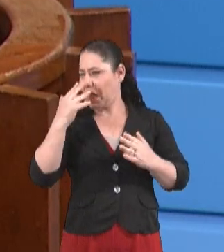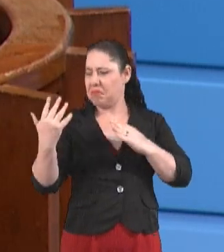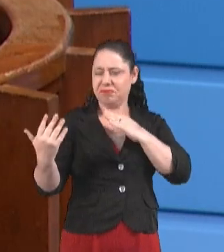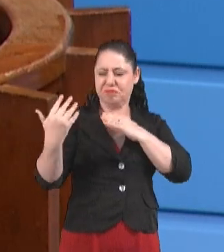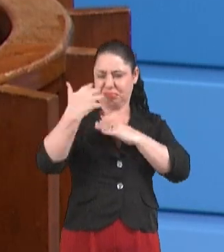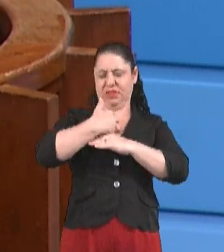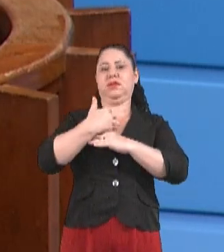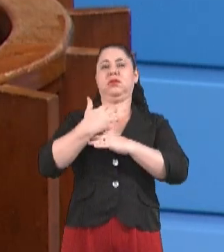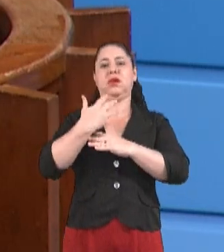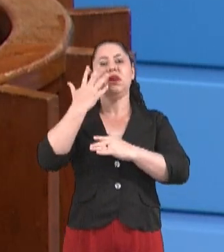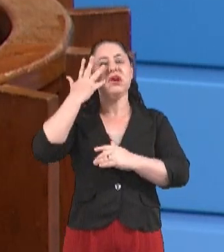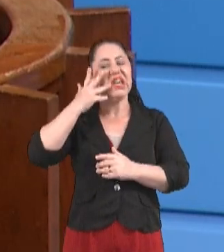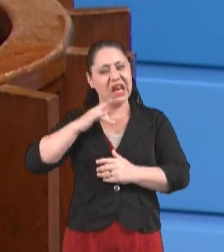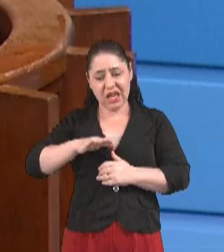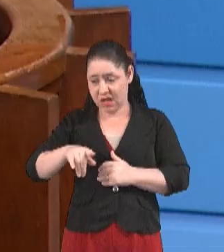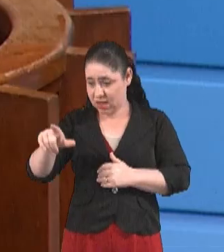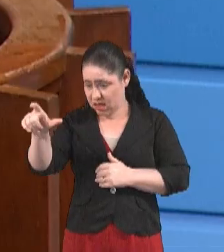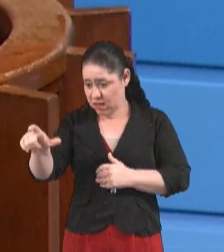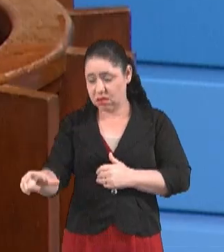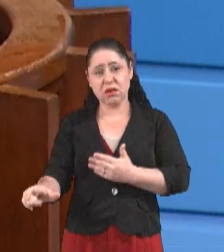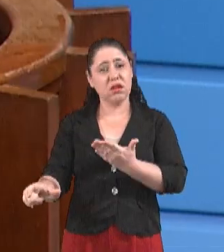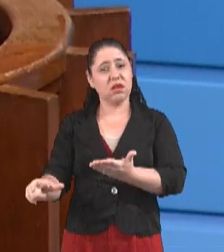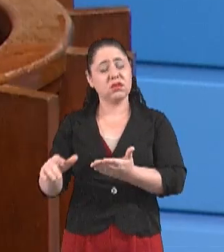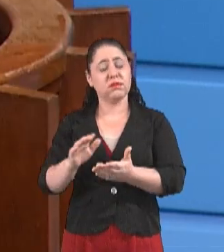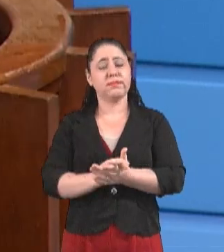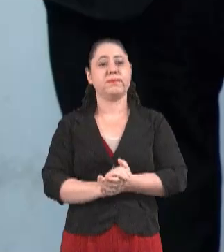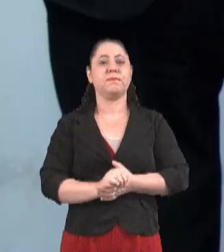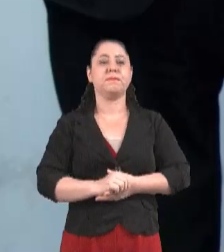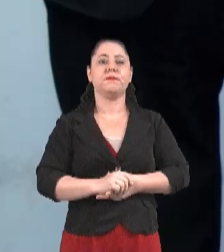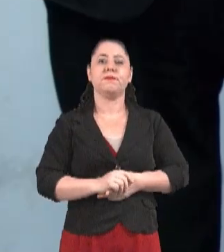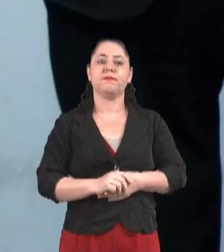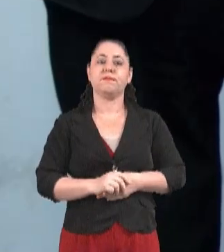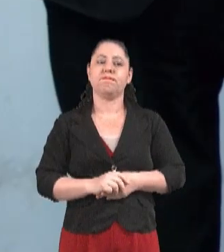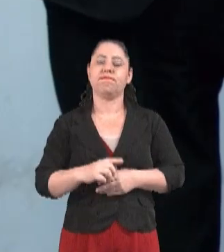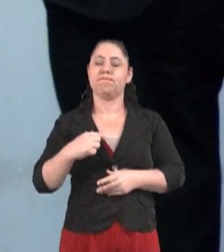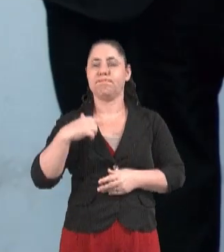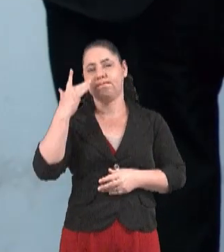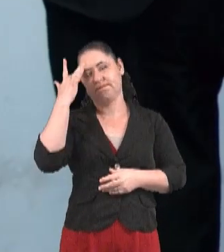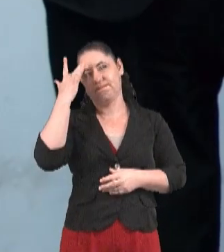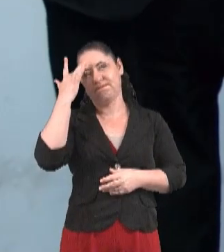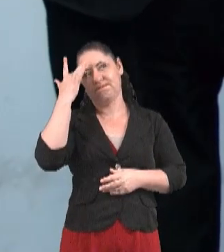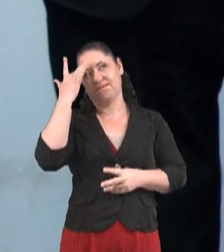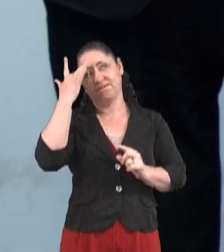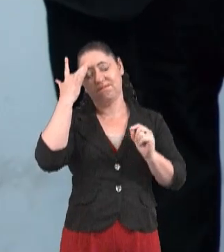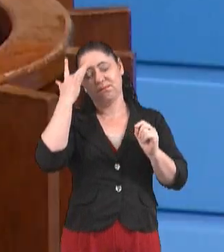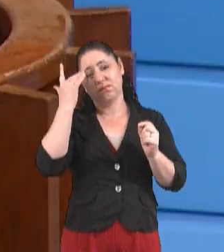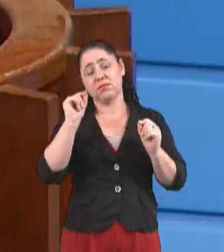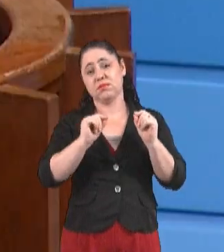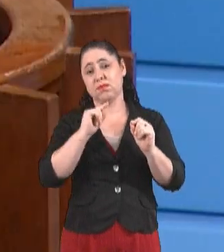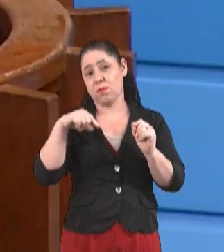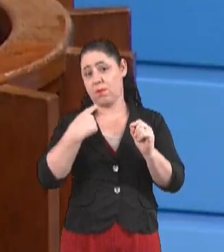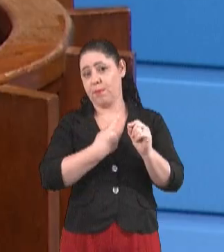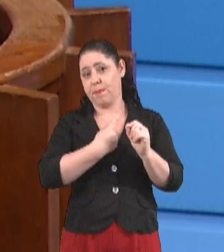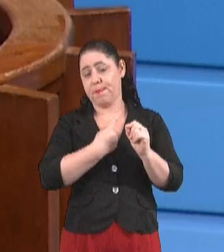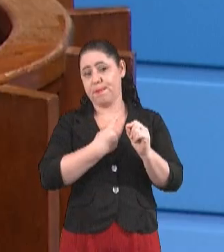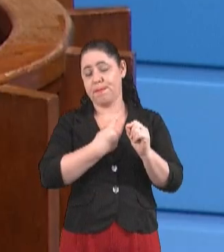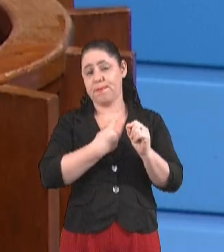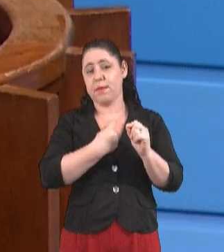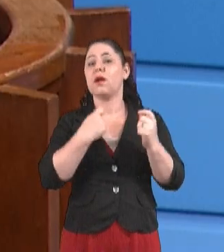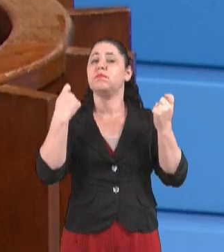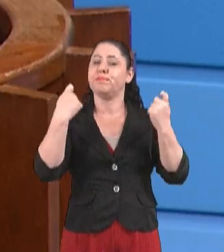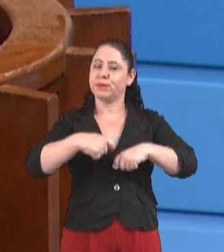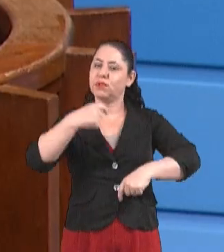dessa forma, uma criança. Então, eu fico aqui pensando que nós temos